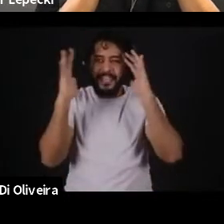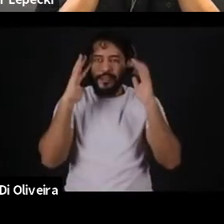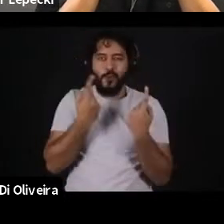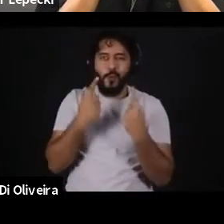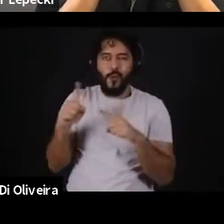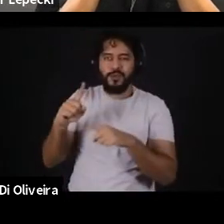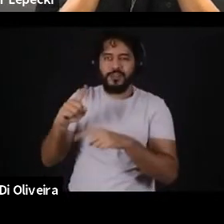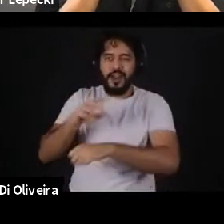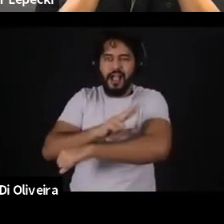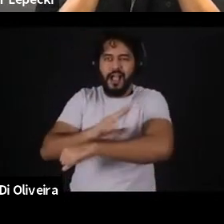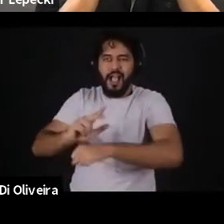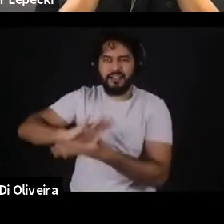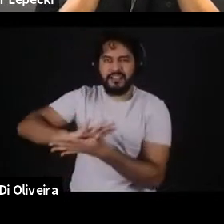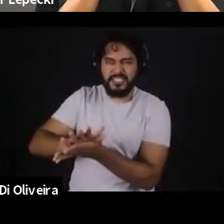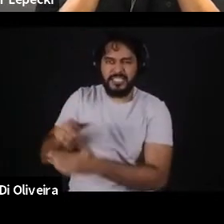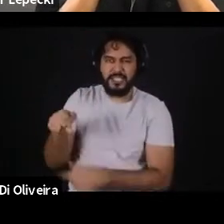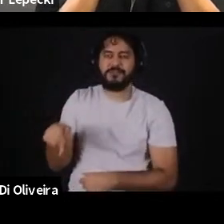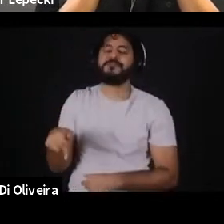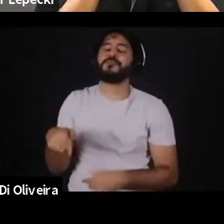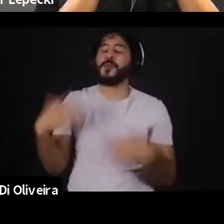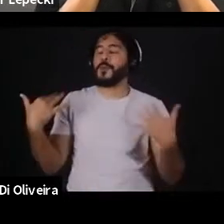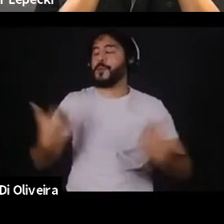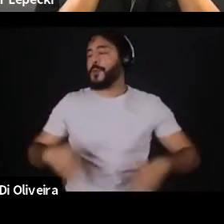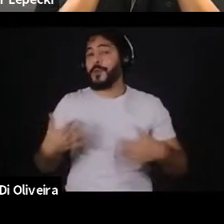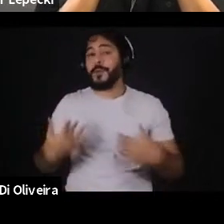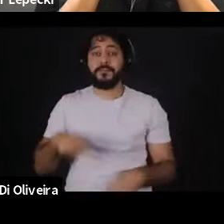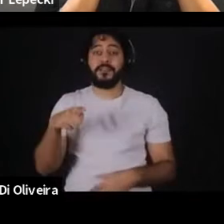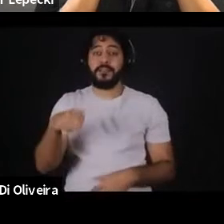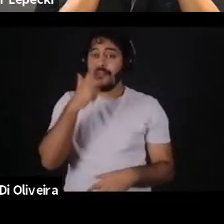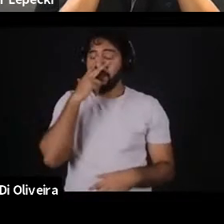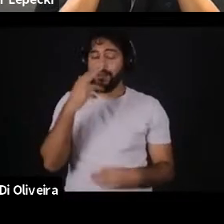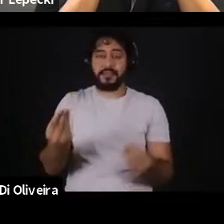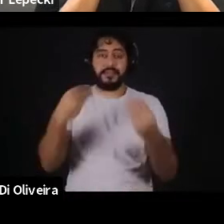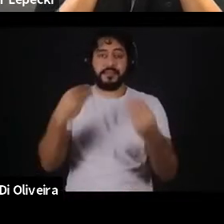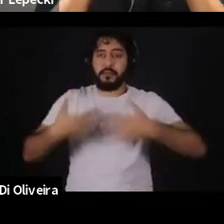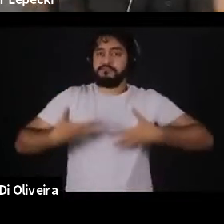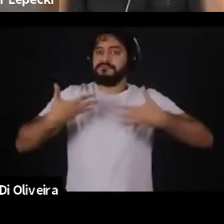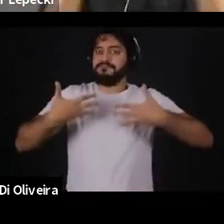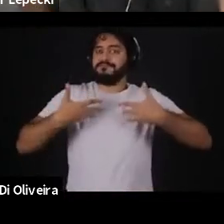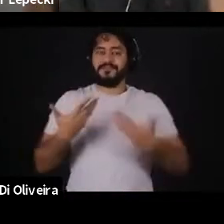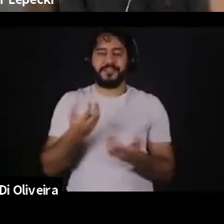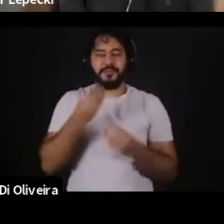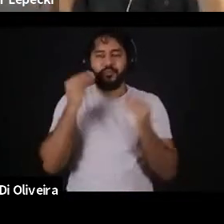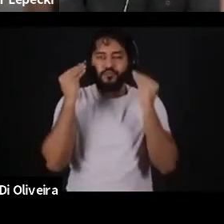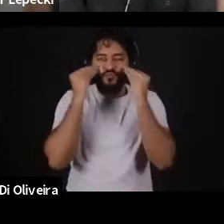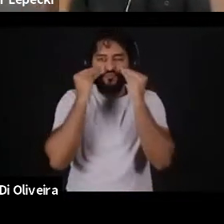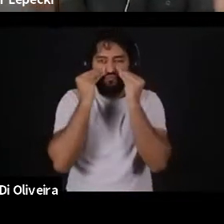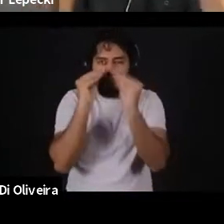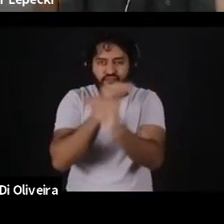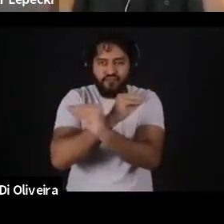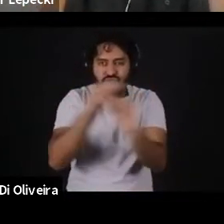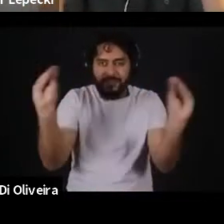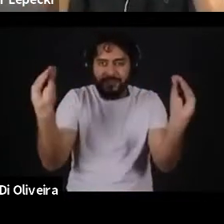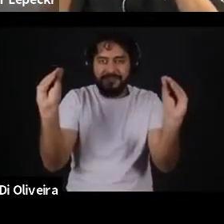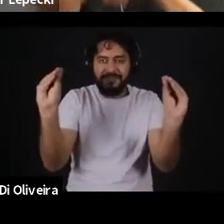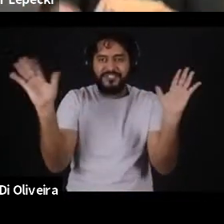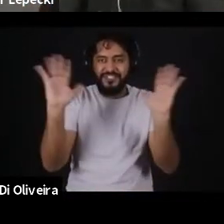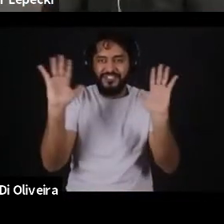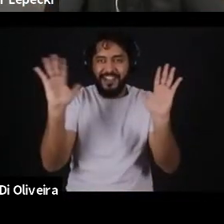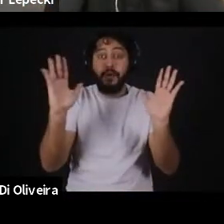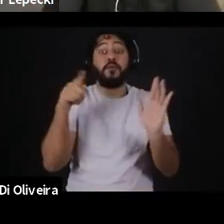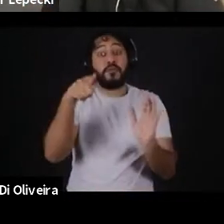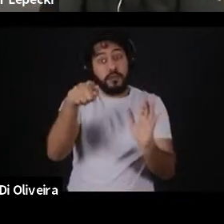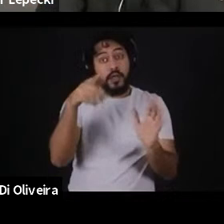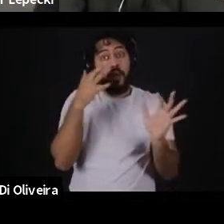aí certamente nos move bastante. Beijos, beijos, até a próxima. Acompanhe o filme, tá lá no Pivô